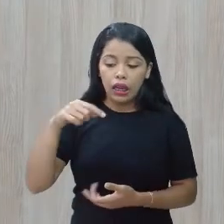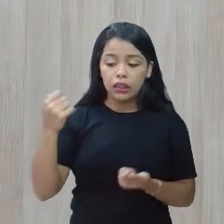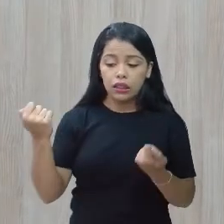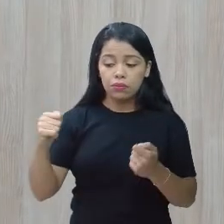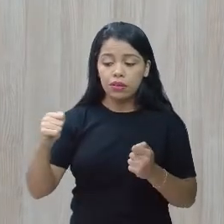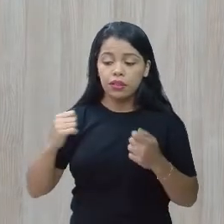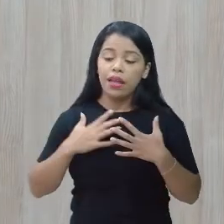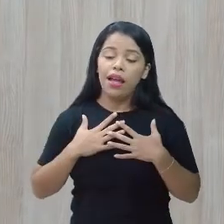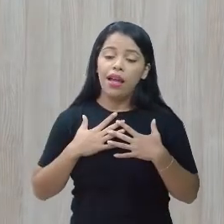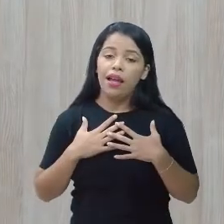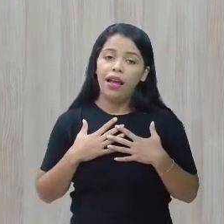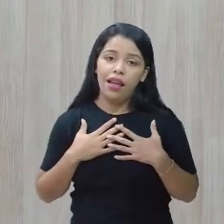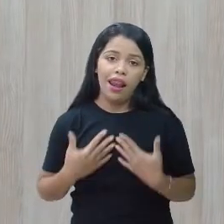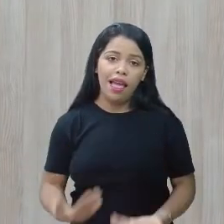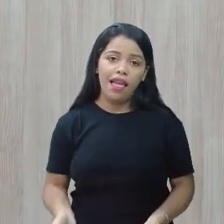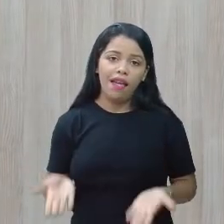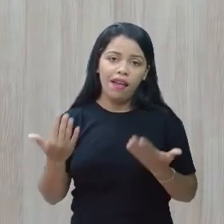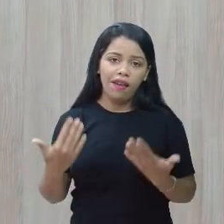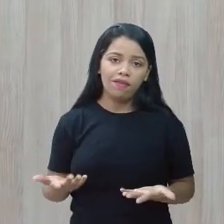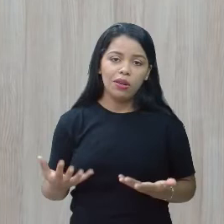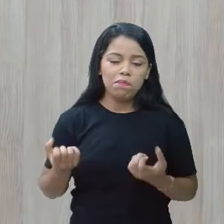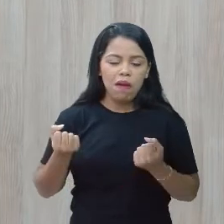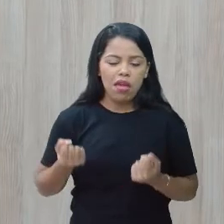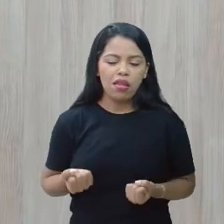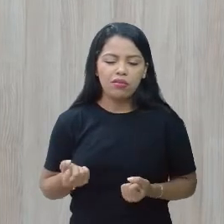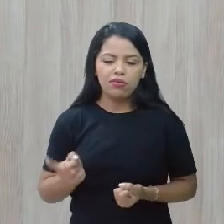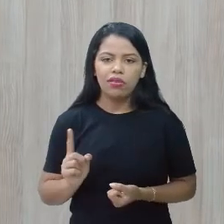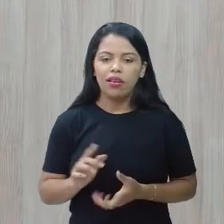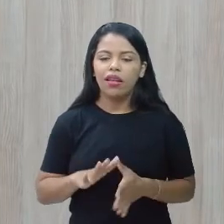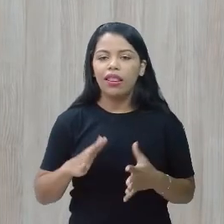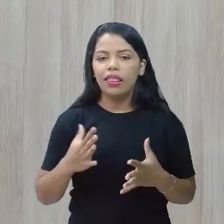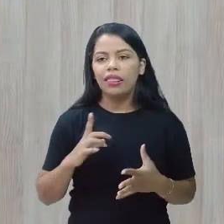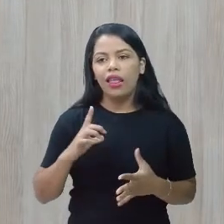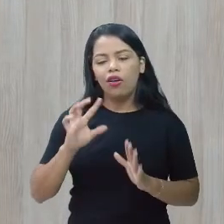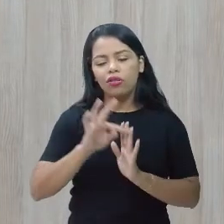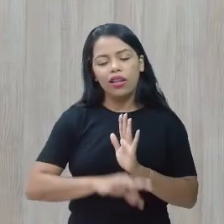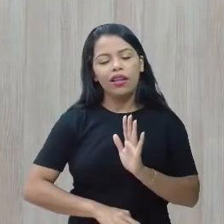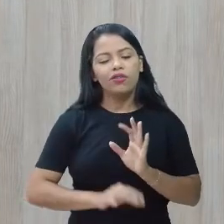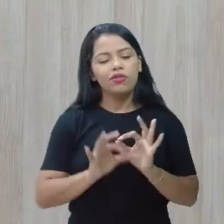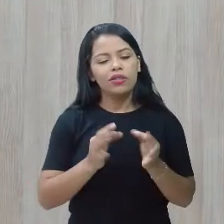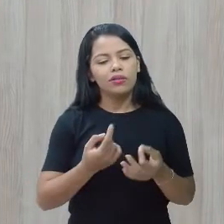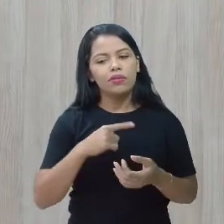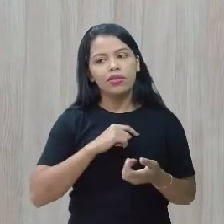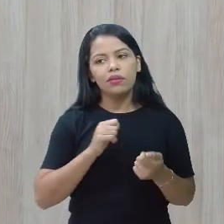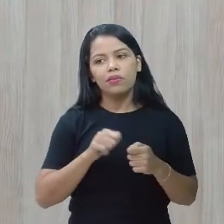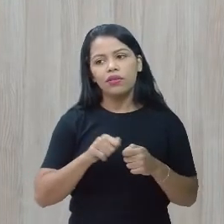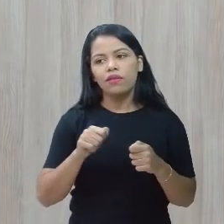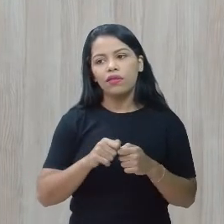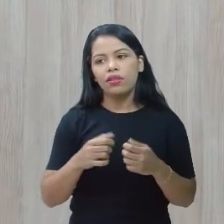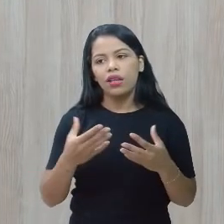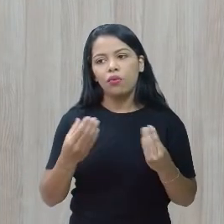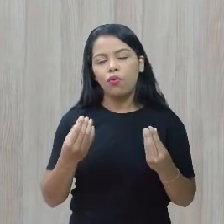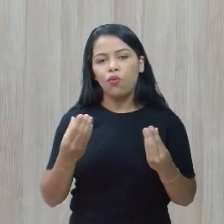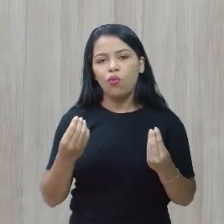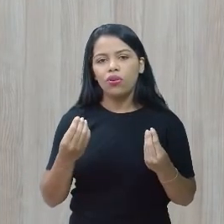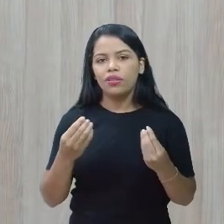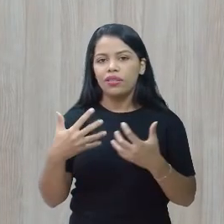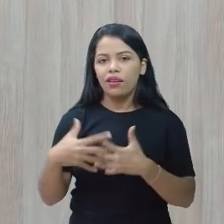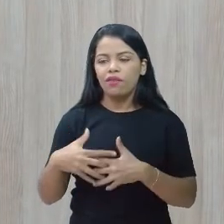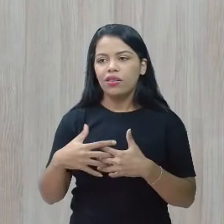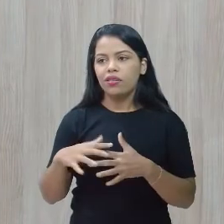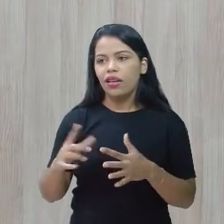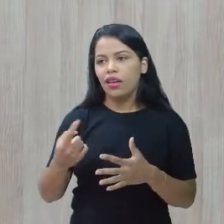aliviados dessa carga. Um textinho simples, mas tem várias reflexões para a gente fazer aqui. Então, temos aqui